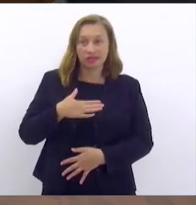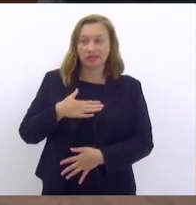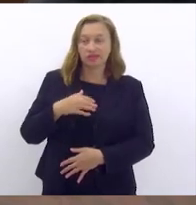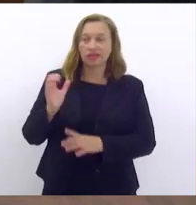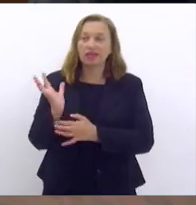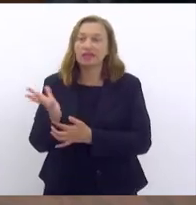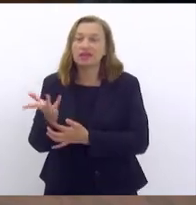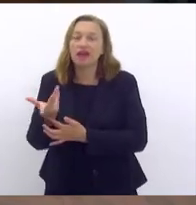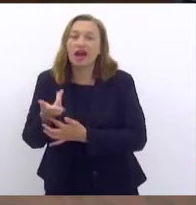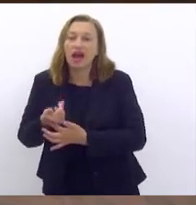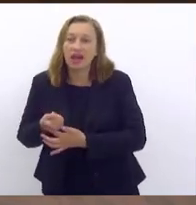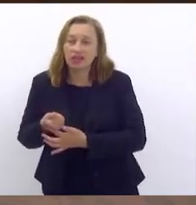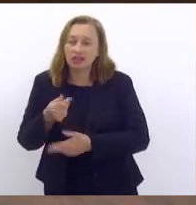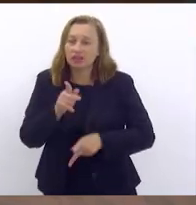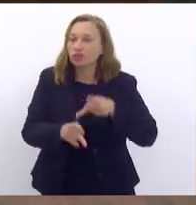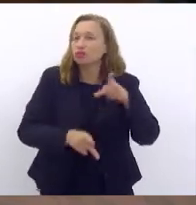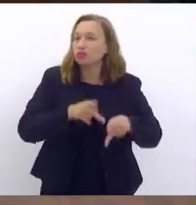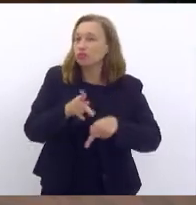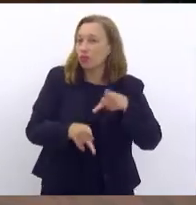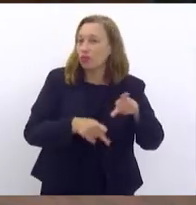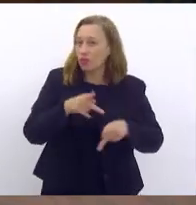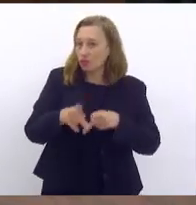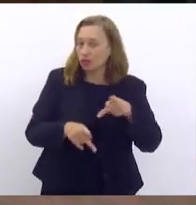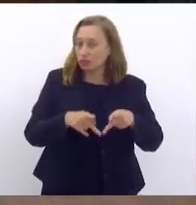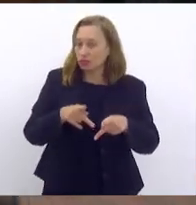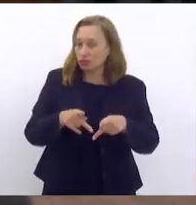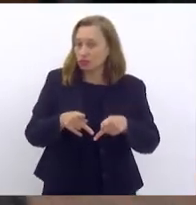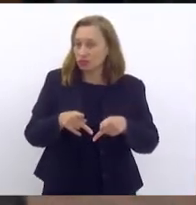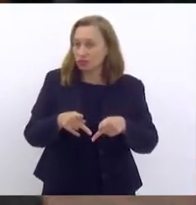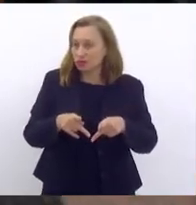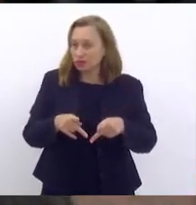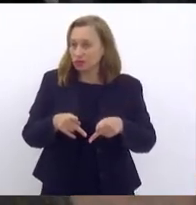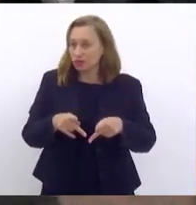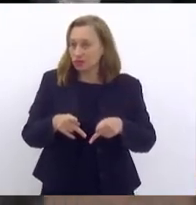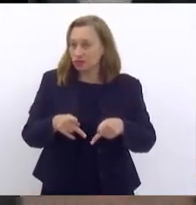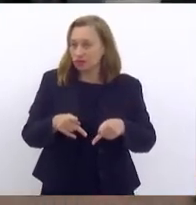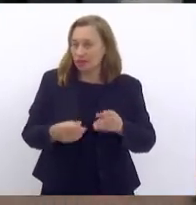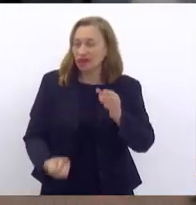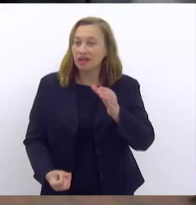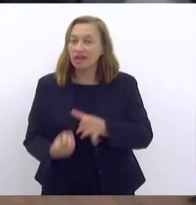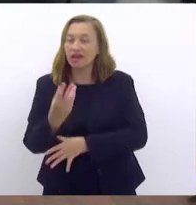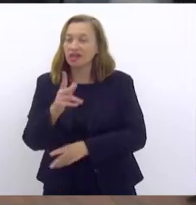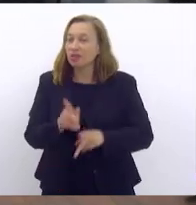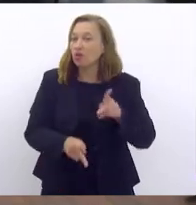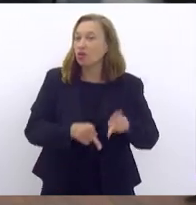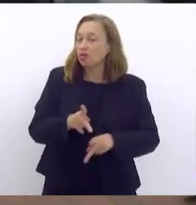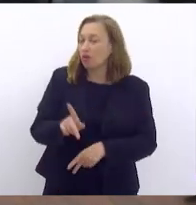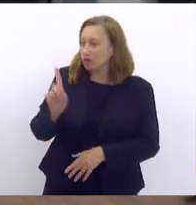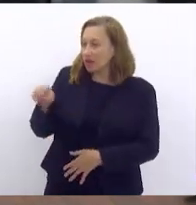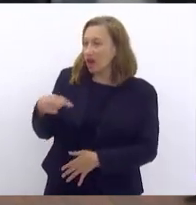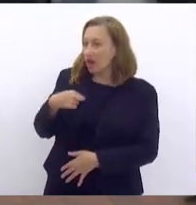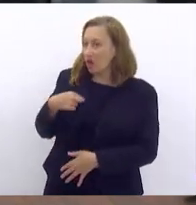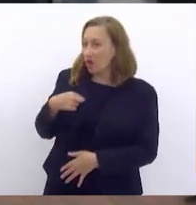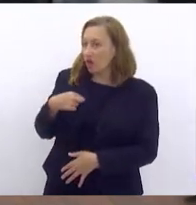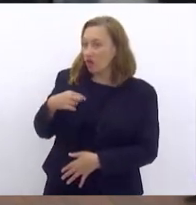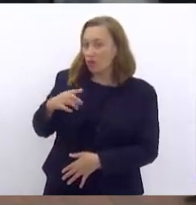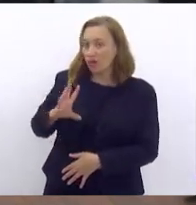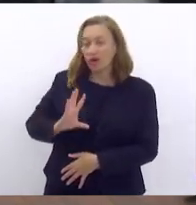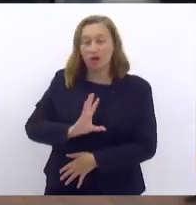arte popular que surge do povo. Não é? Eu sou fã dos